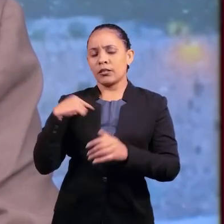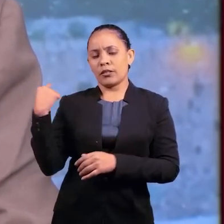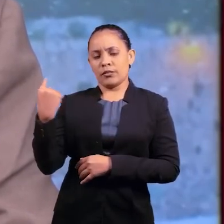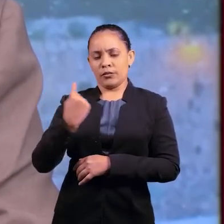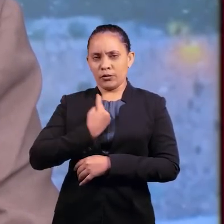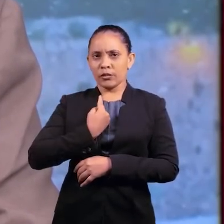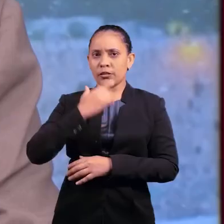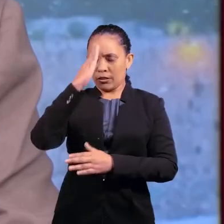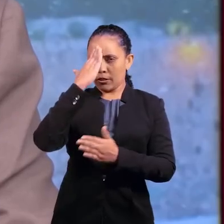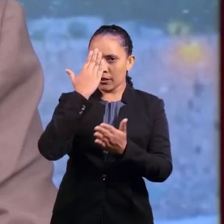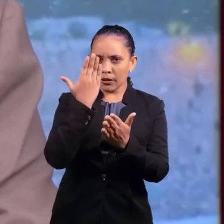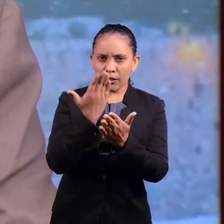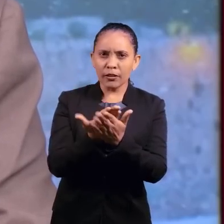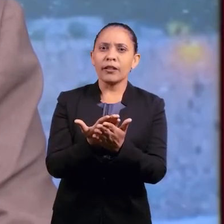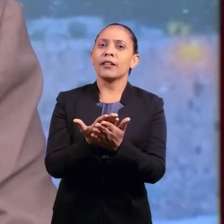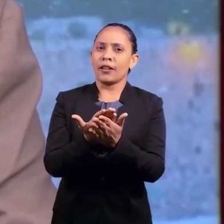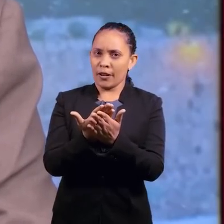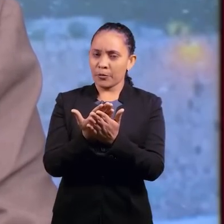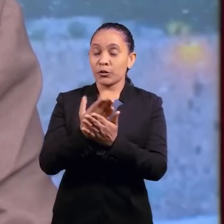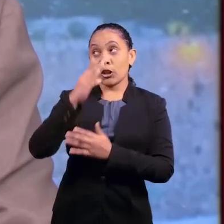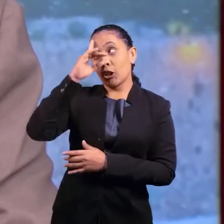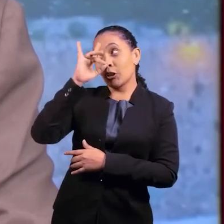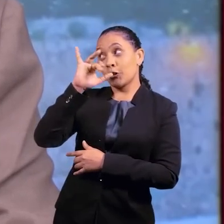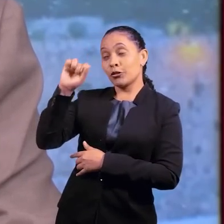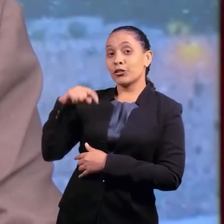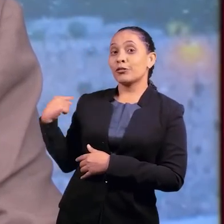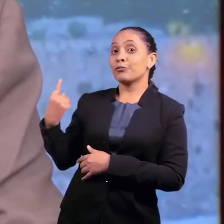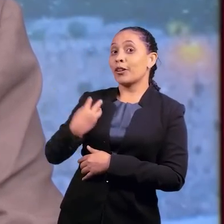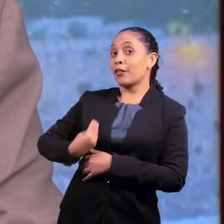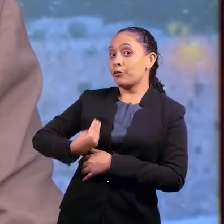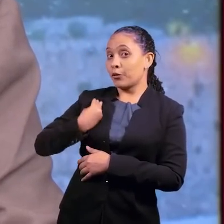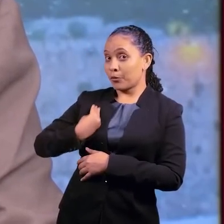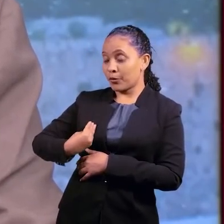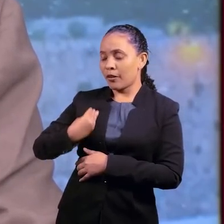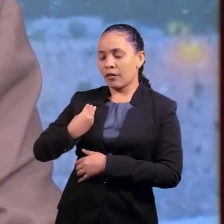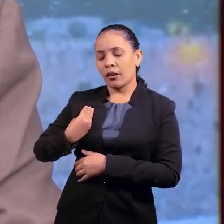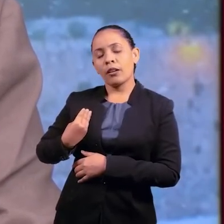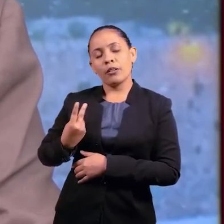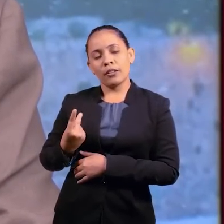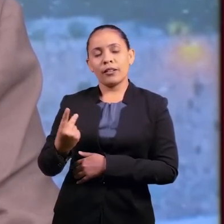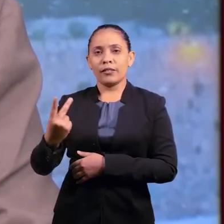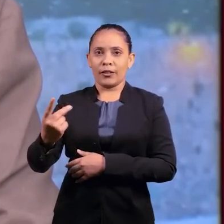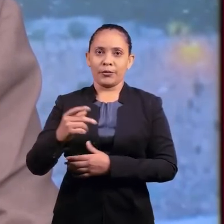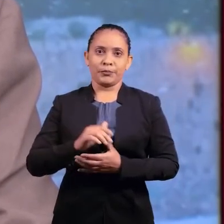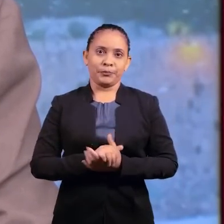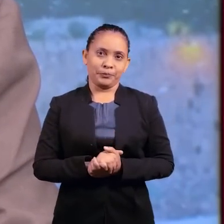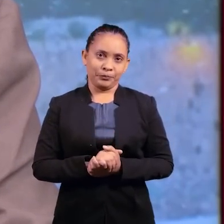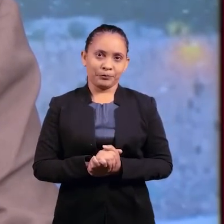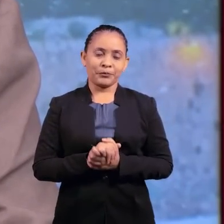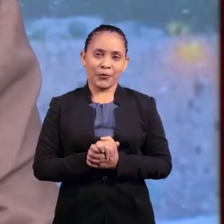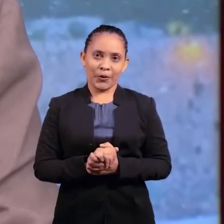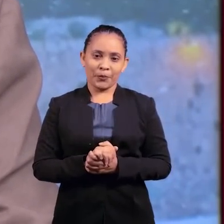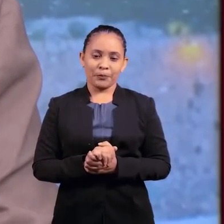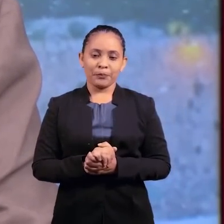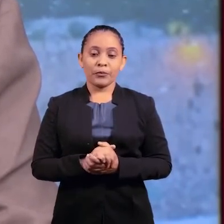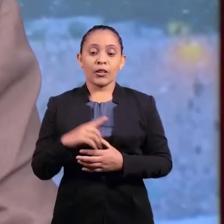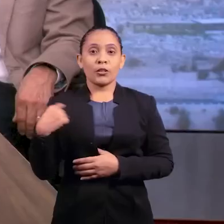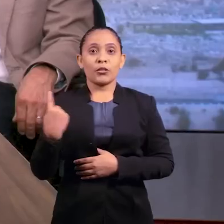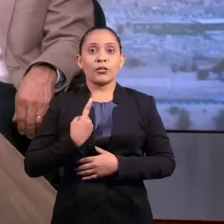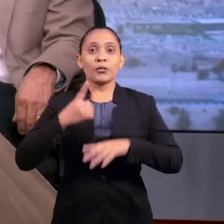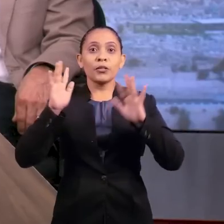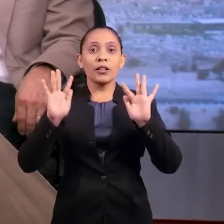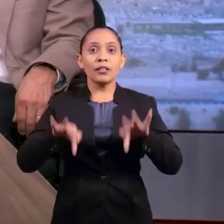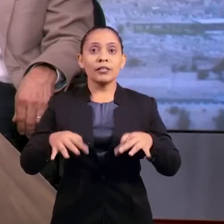à nossa esperança, àquilo que nós cremos e que um dia nós vamos viver. Nós vamos viver a eternidade com ele. Amém.